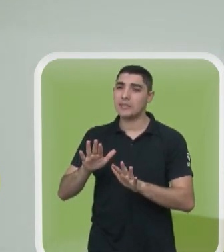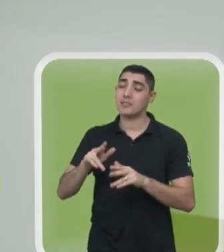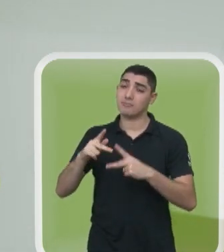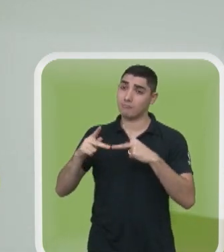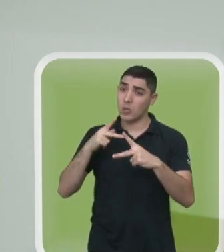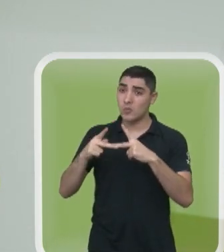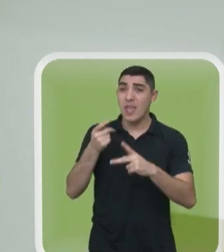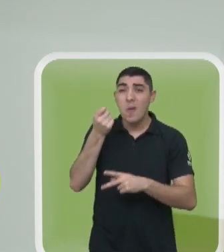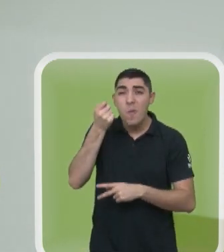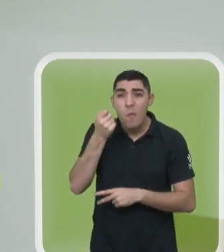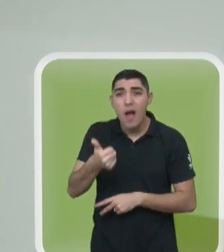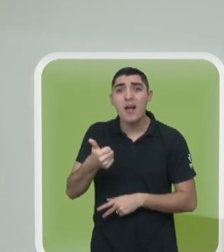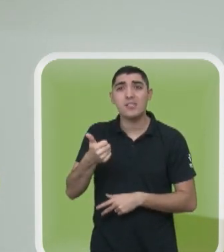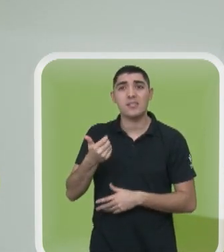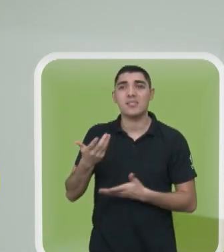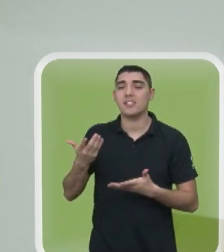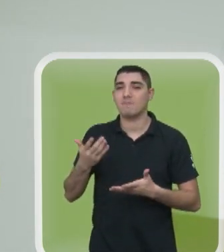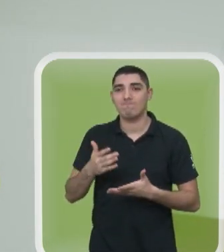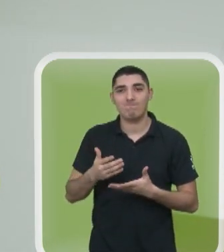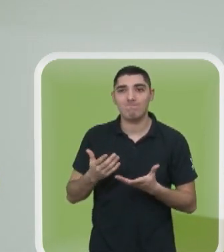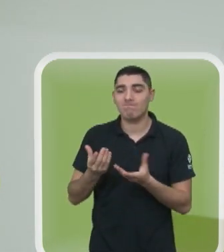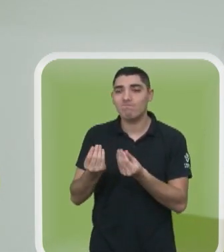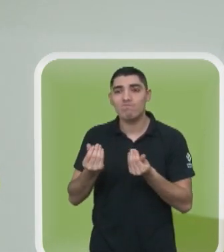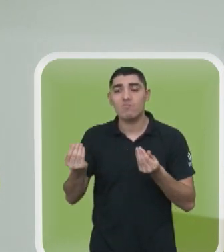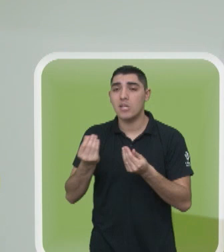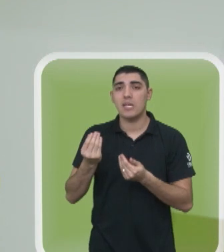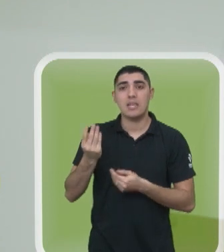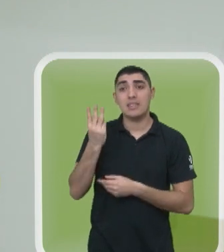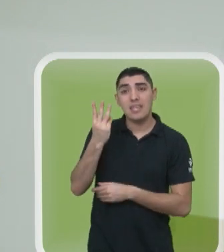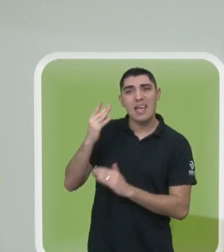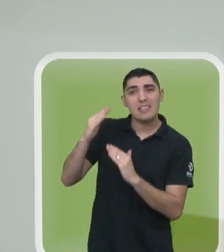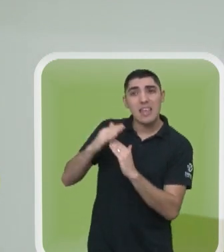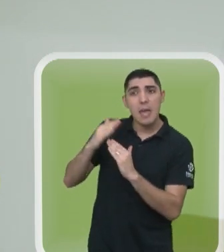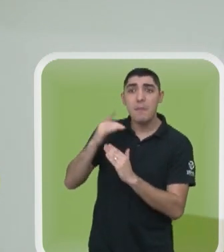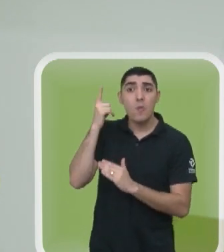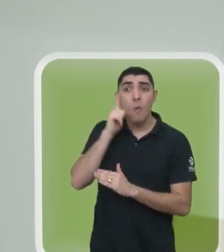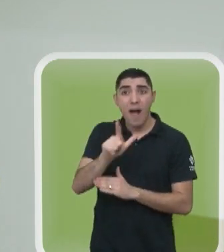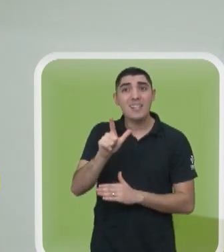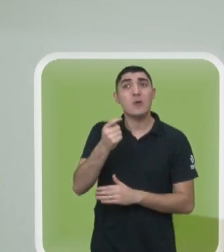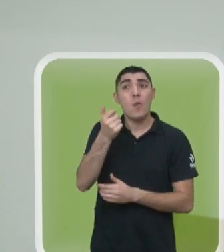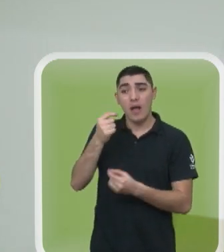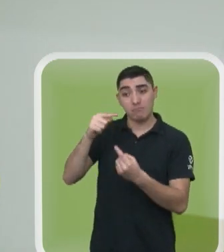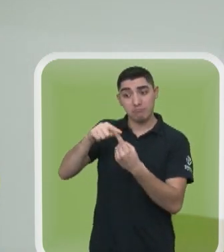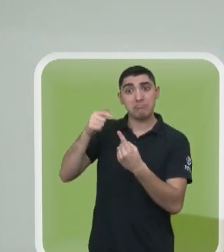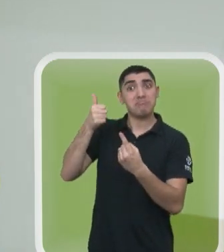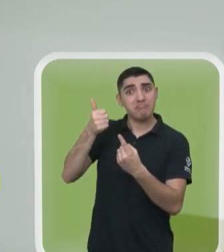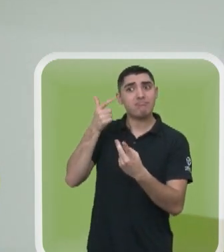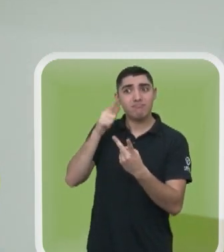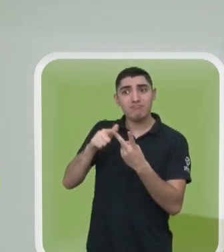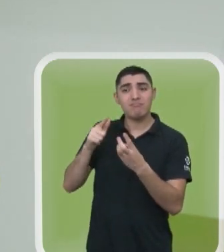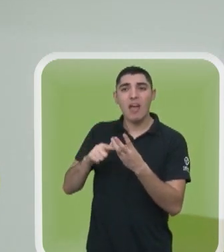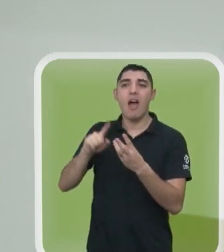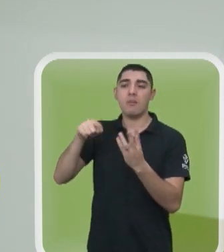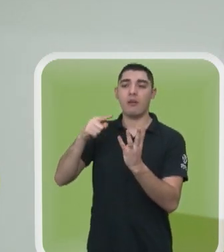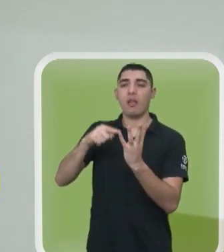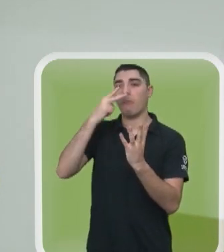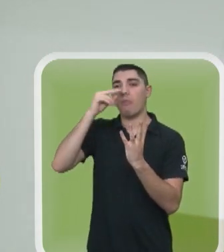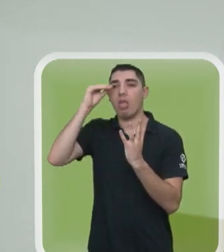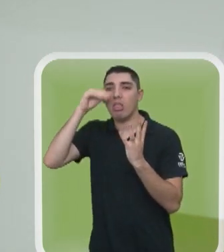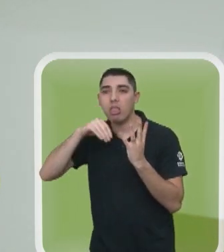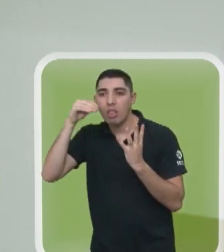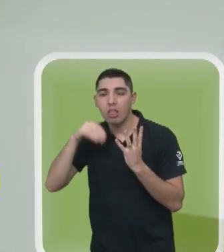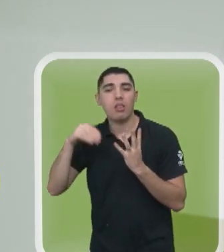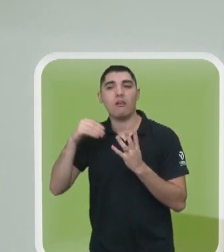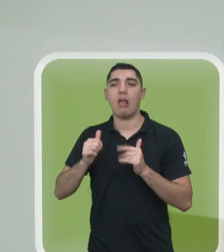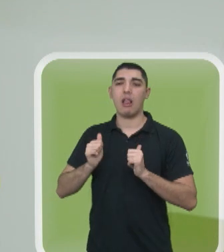jogo na mão, pelo menos durante 3 quartos, né? E aí no último quarto talvez tenha relaxado um pouco, quando viu que estava